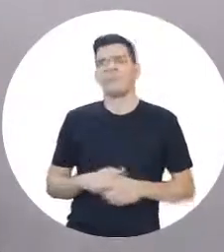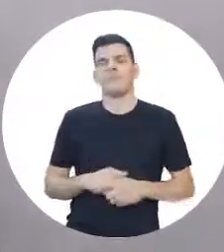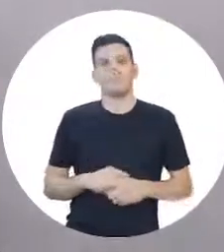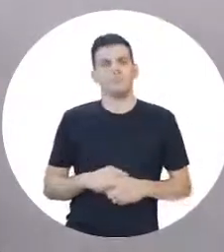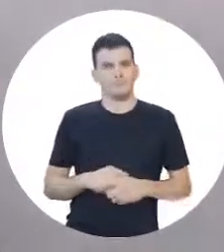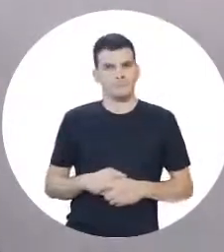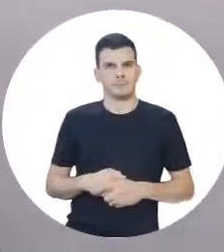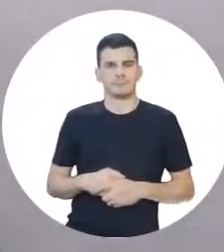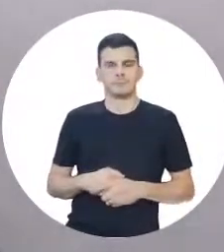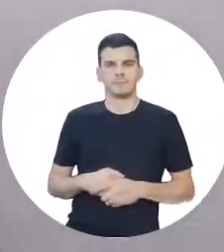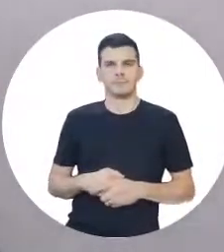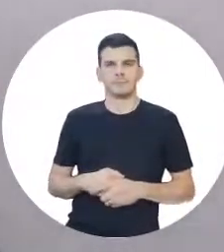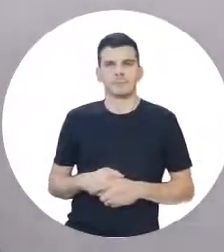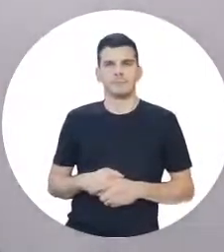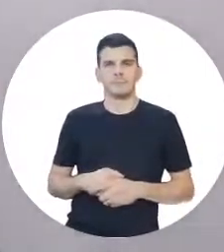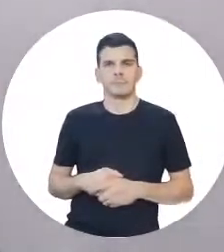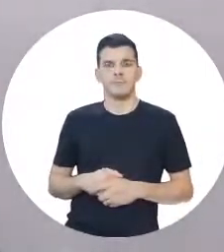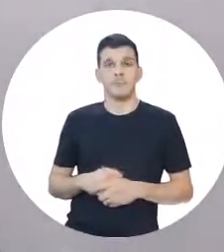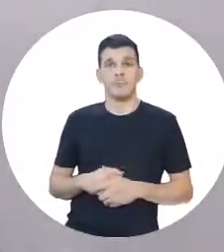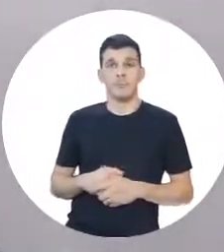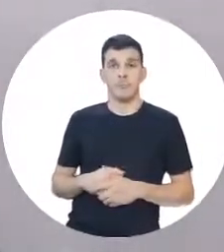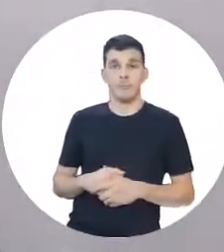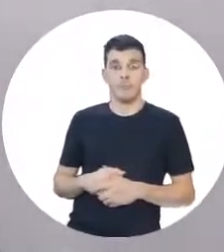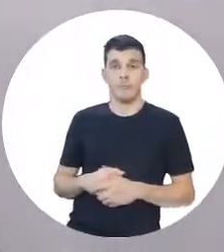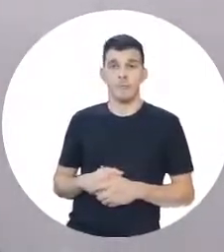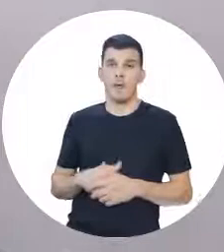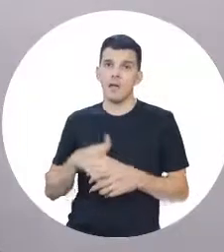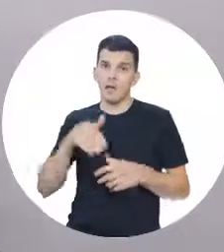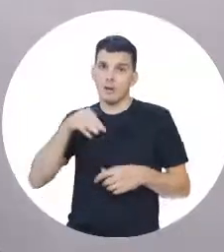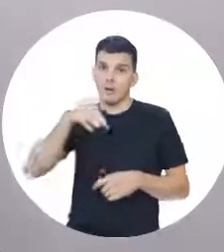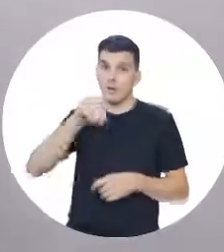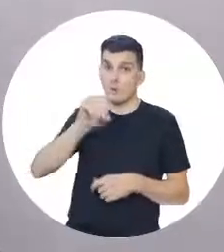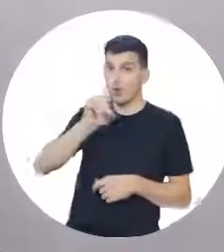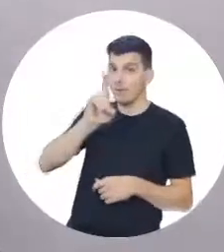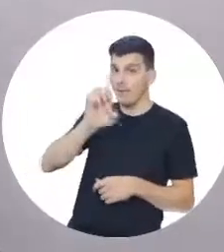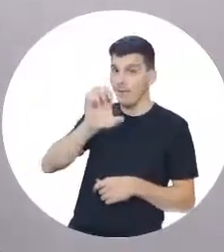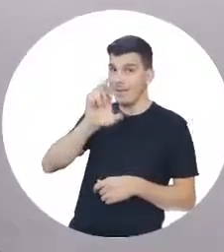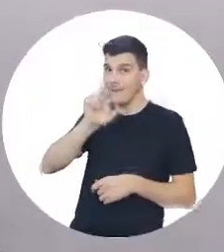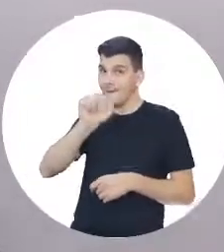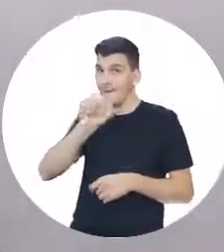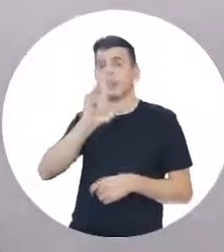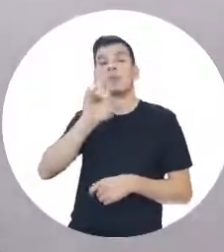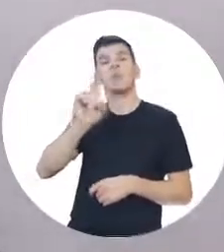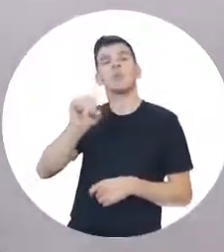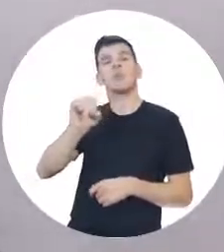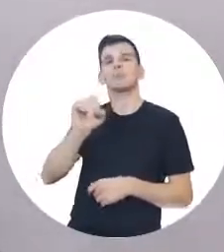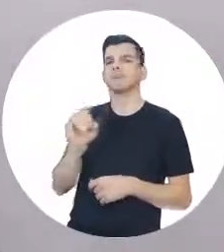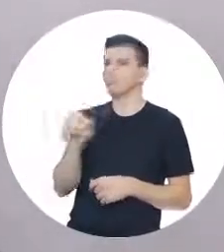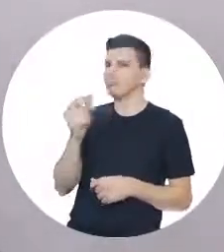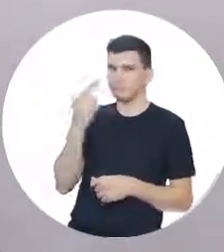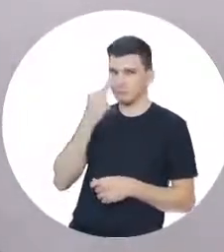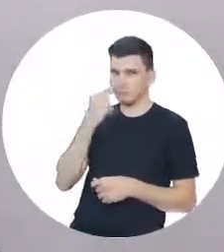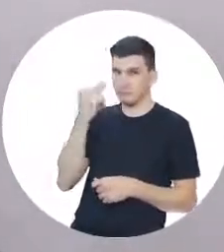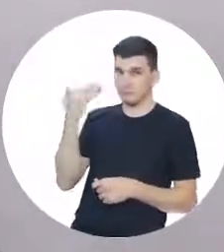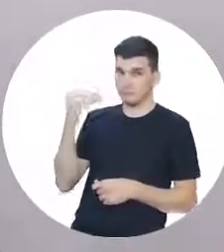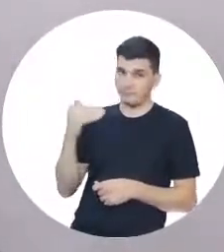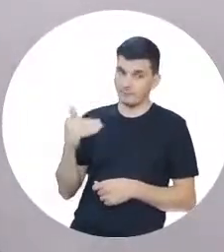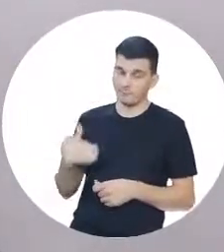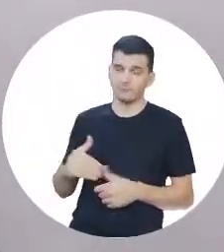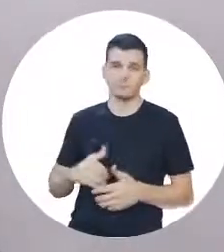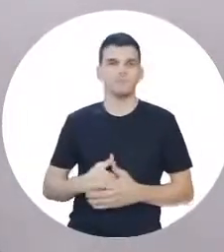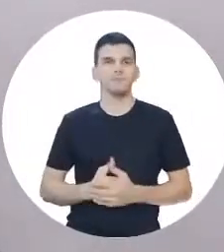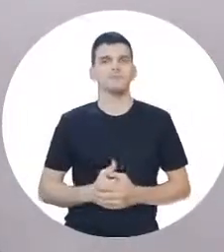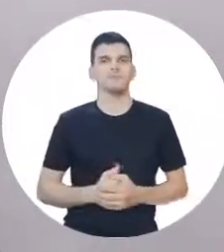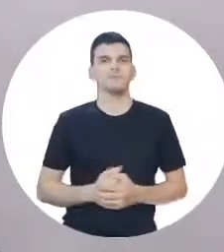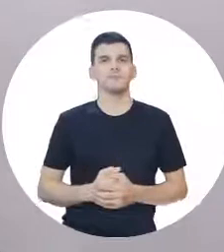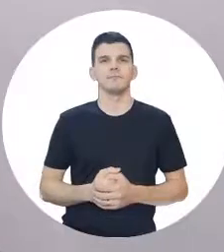ácido iodídrico. O ácido moderado. Ácido moderado,